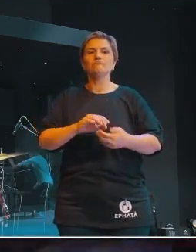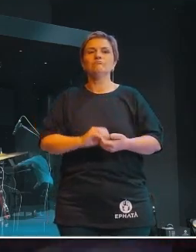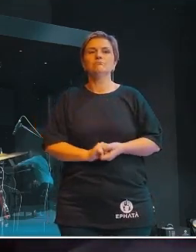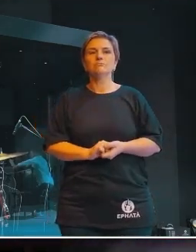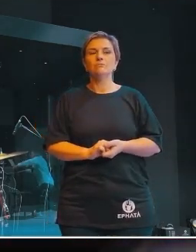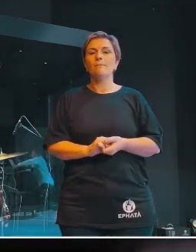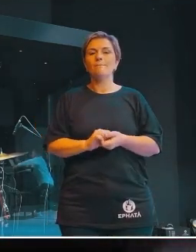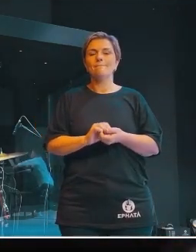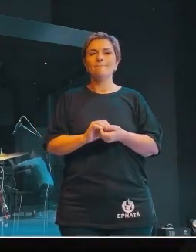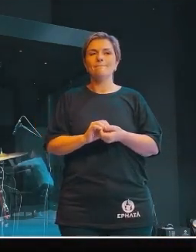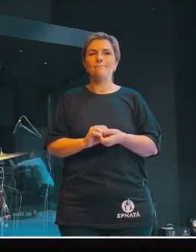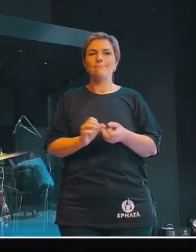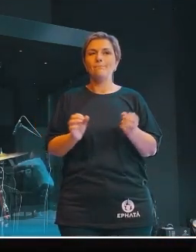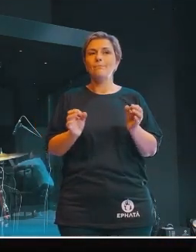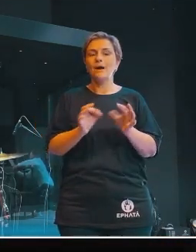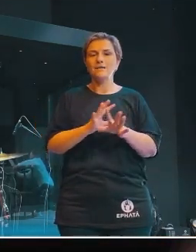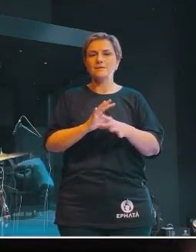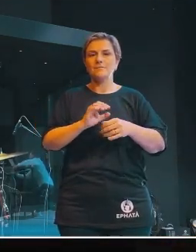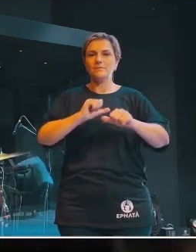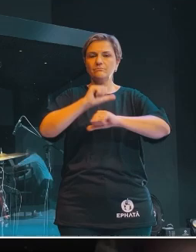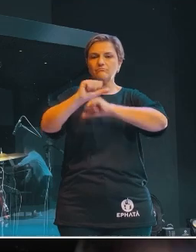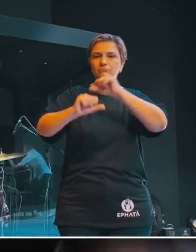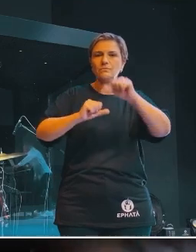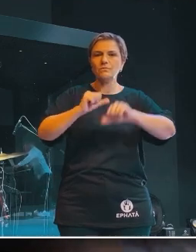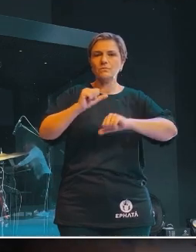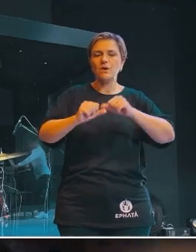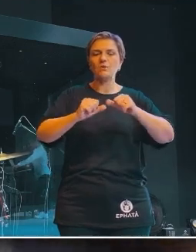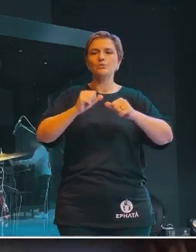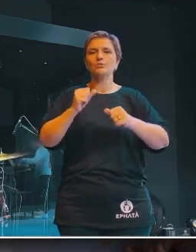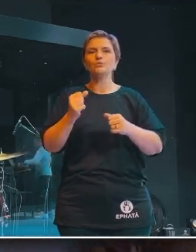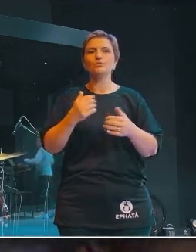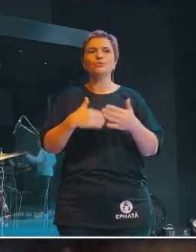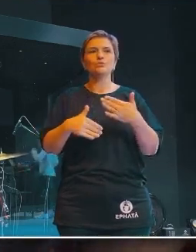fala, para mudar tudo.